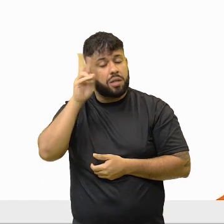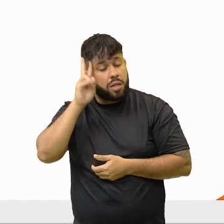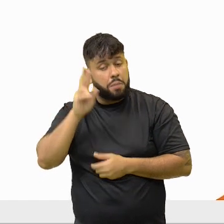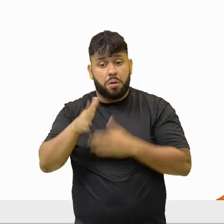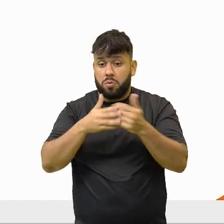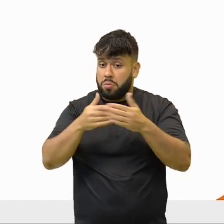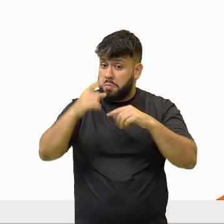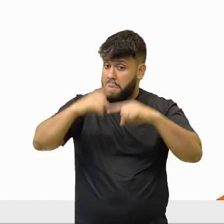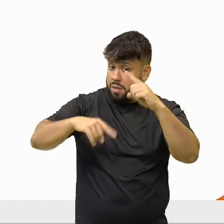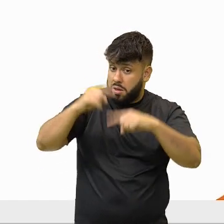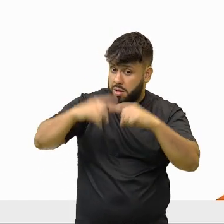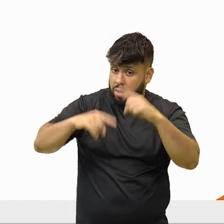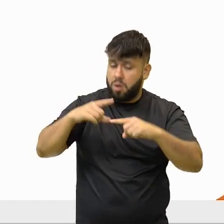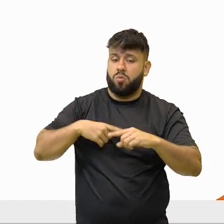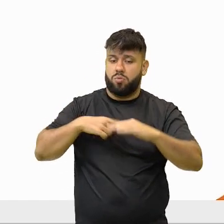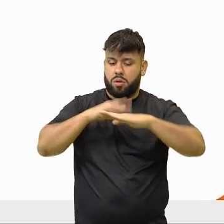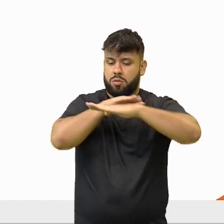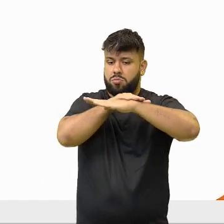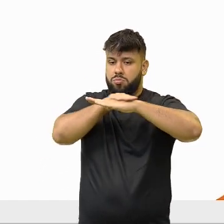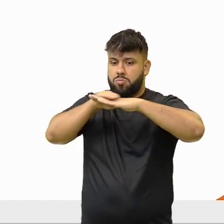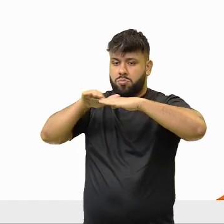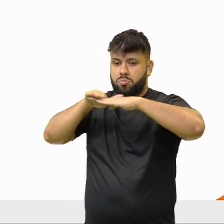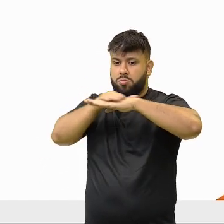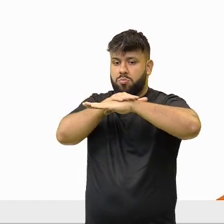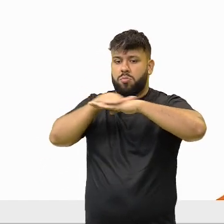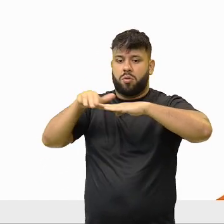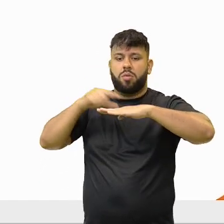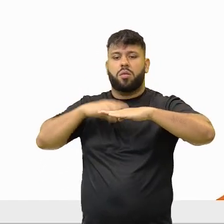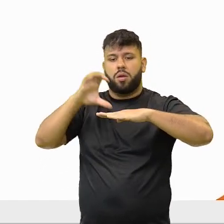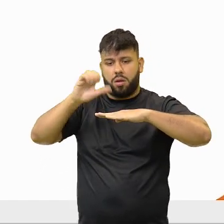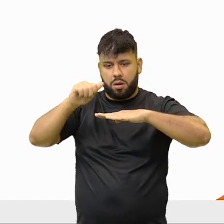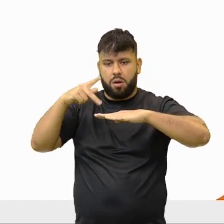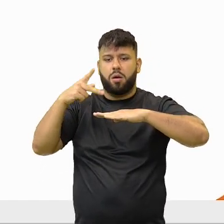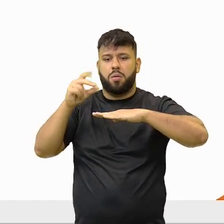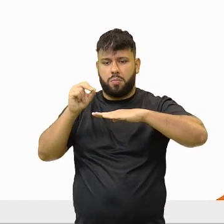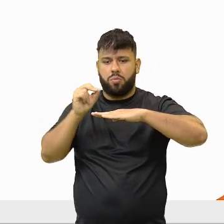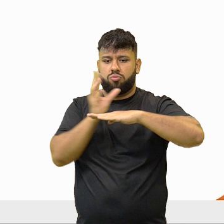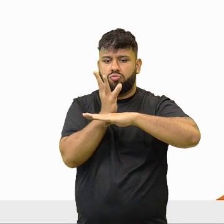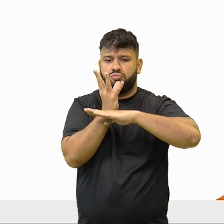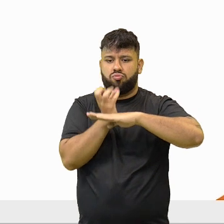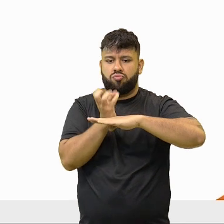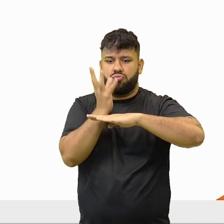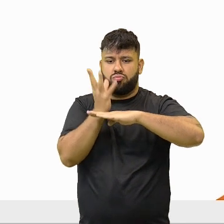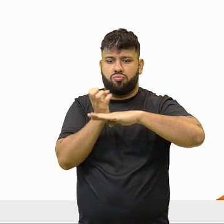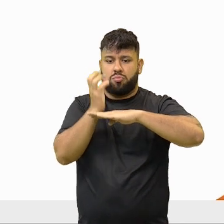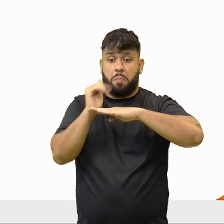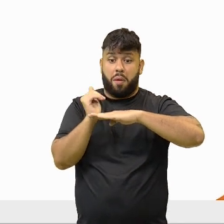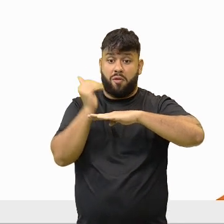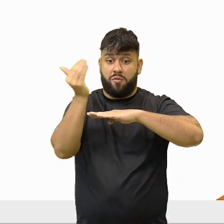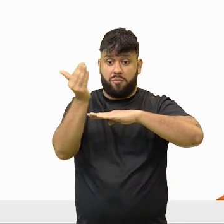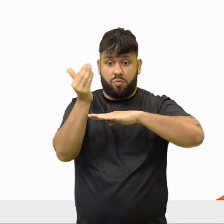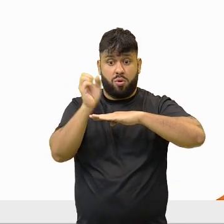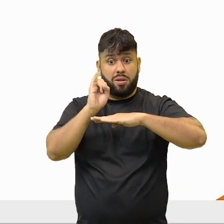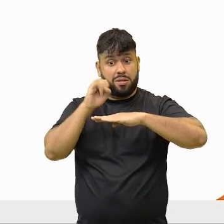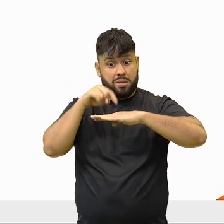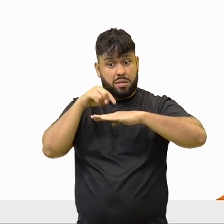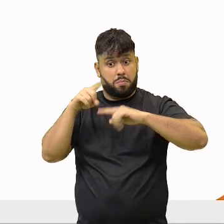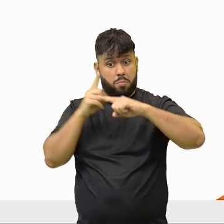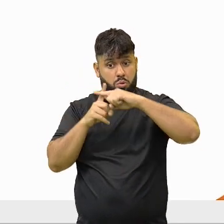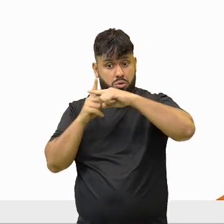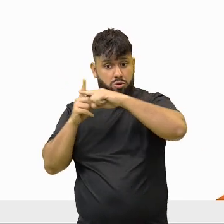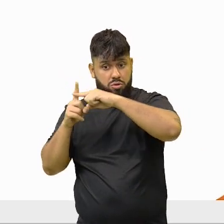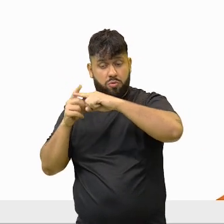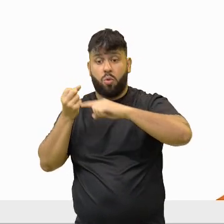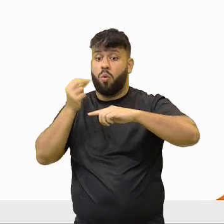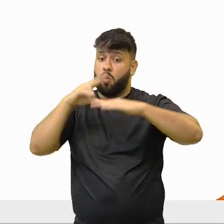elétrico na superfície. E esse campo, ele pode apontar para fora do condutor, se a carga dele for positiva, ou para dentro, se a carga dele